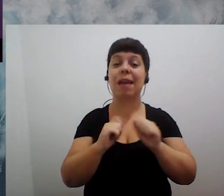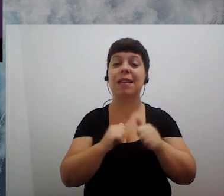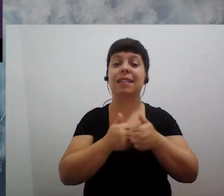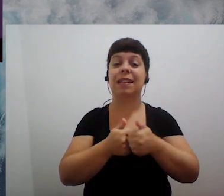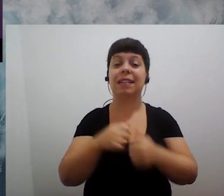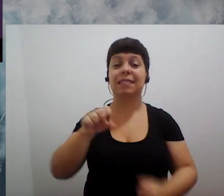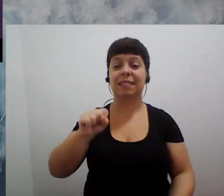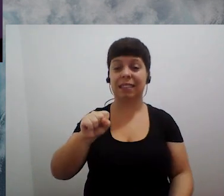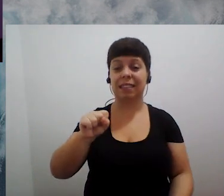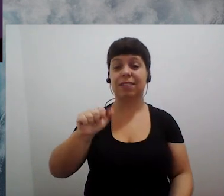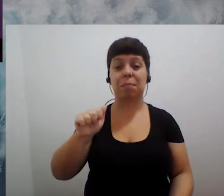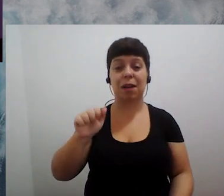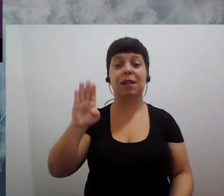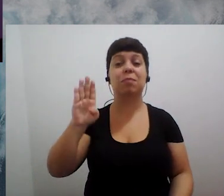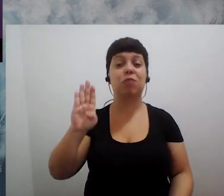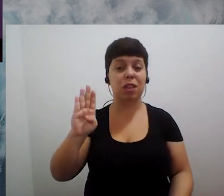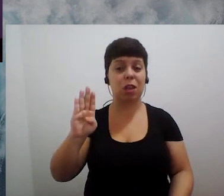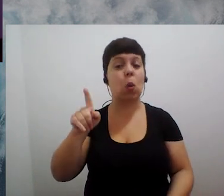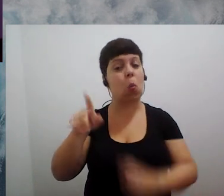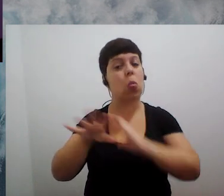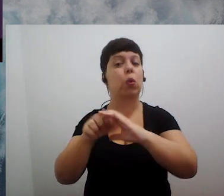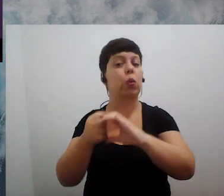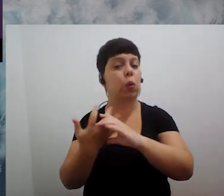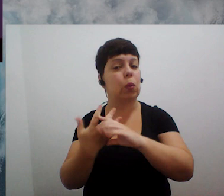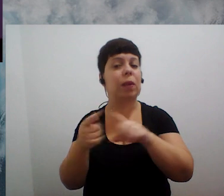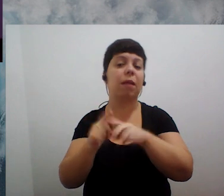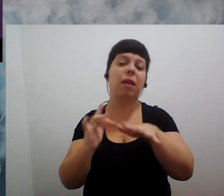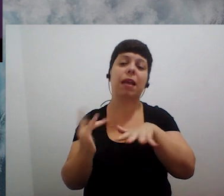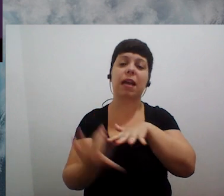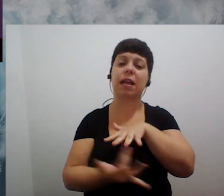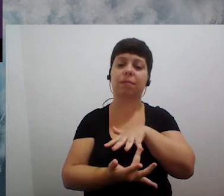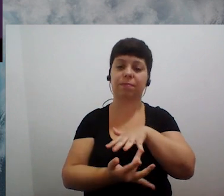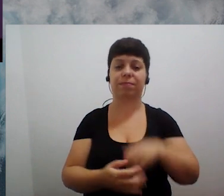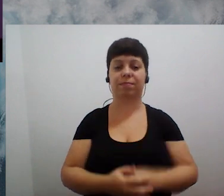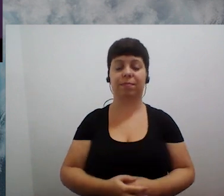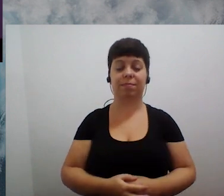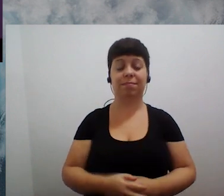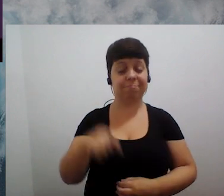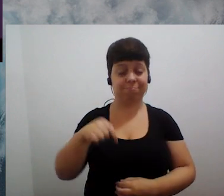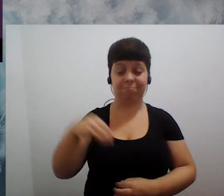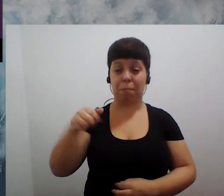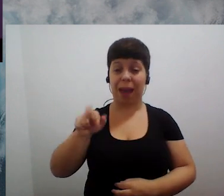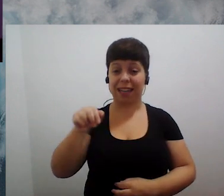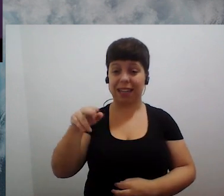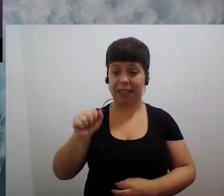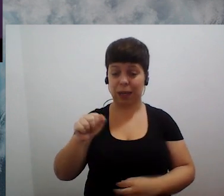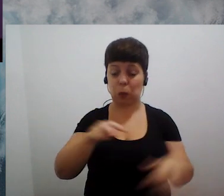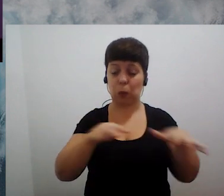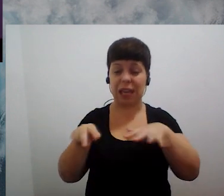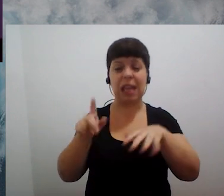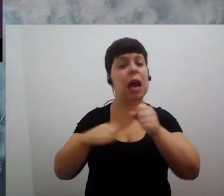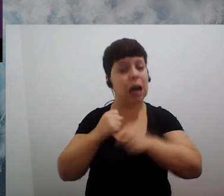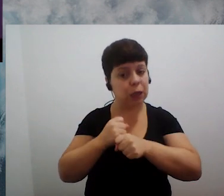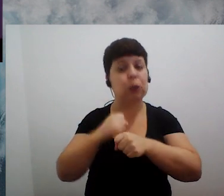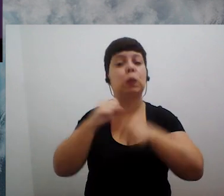e não deixe de seguir também a Scientific American Brasil no YouTube e nas redes sociais. A Marina Week é um evento